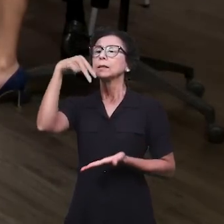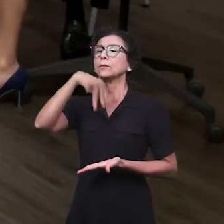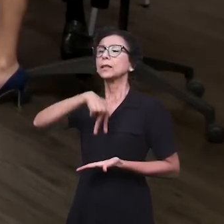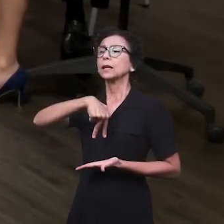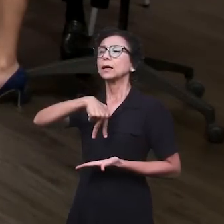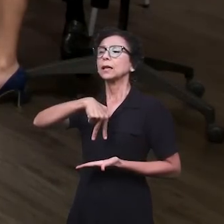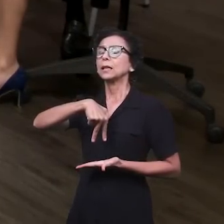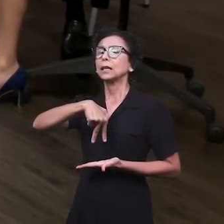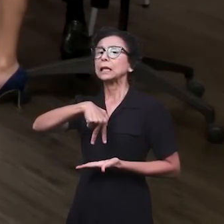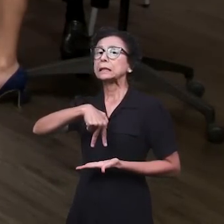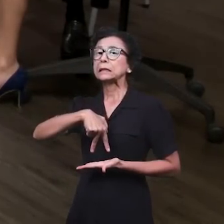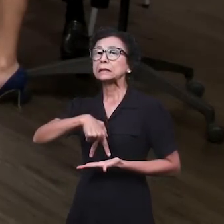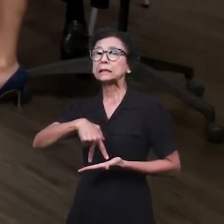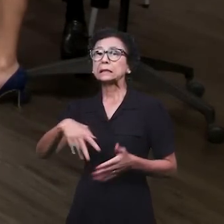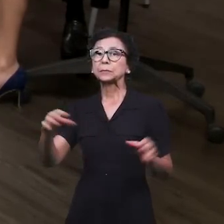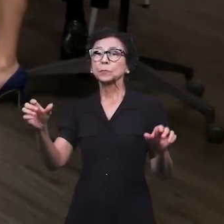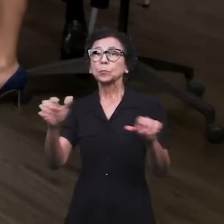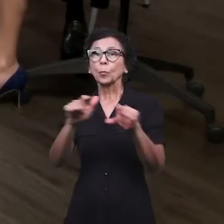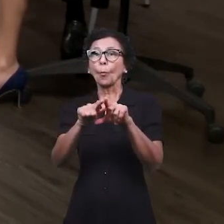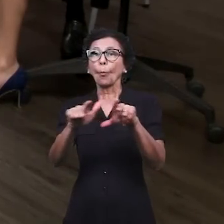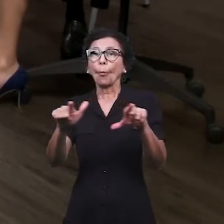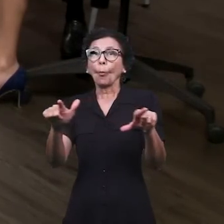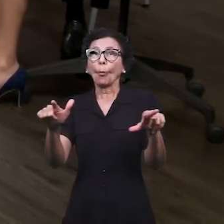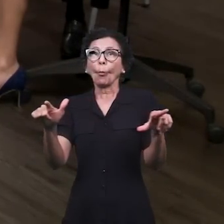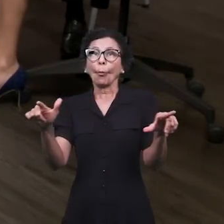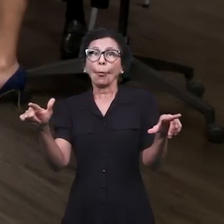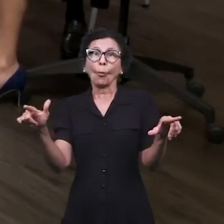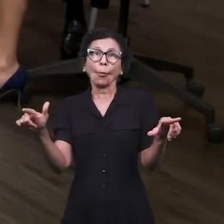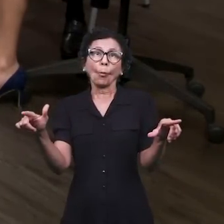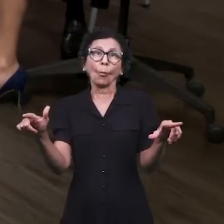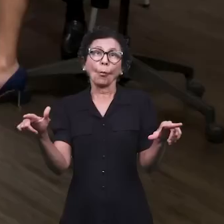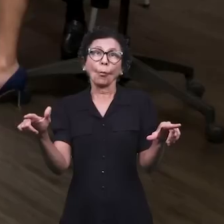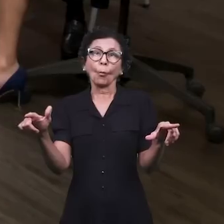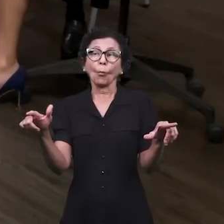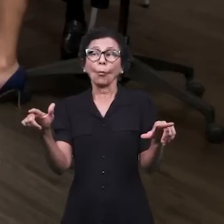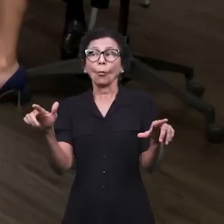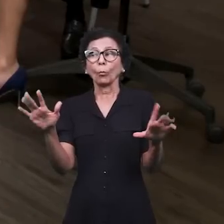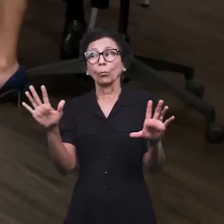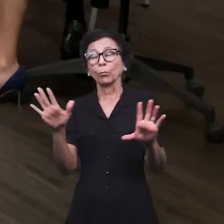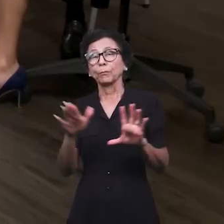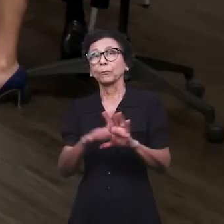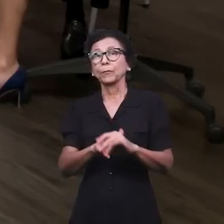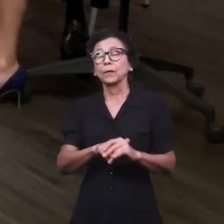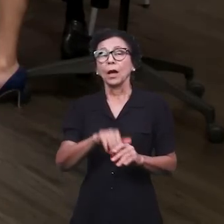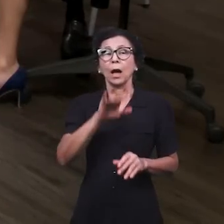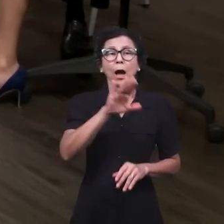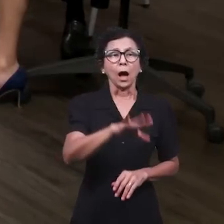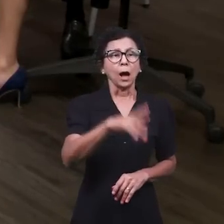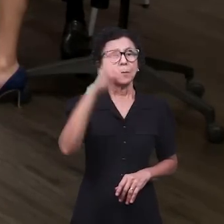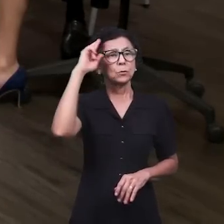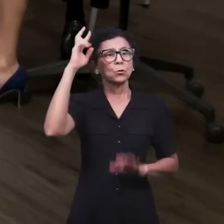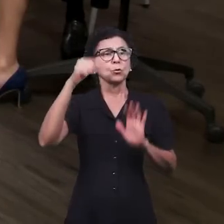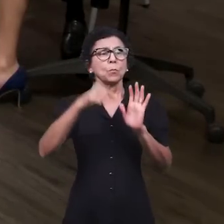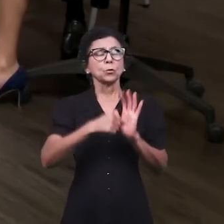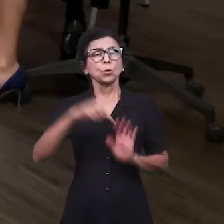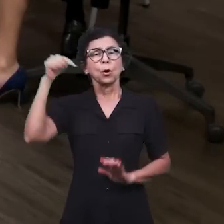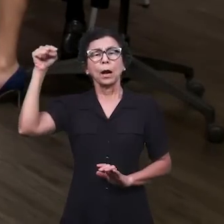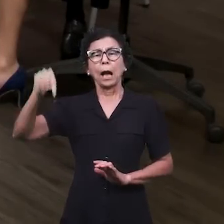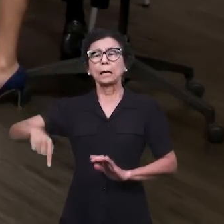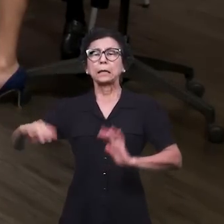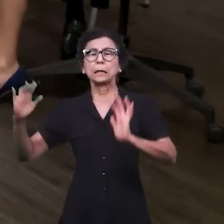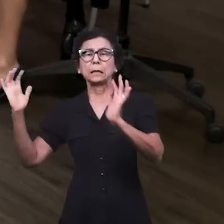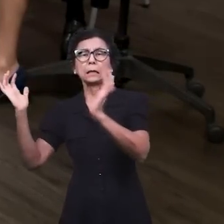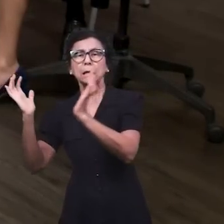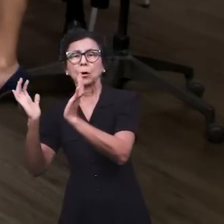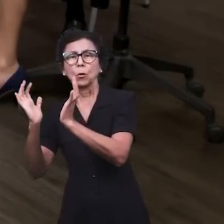frente, aí às vezes você fazia um apelo, não vinha ninguém, aí o camarada começava a apelar, olha, o senhor mostrou que do lado de cá tem um